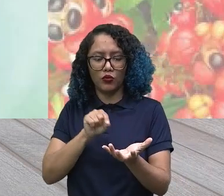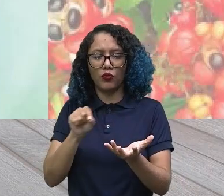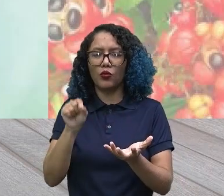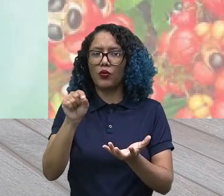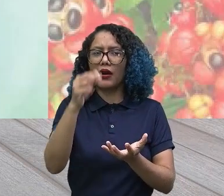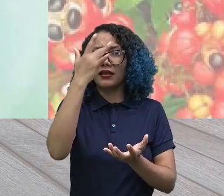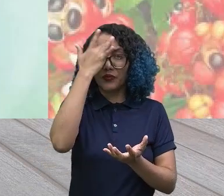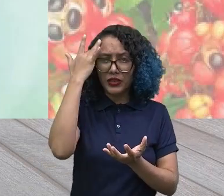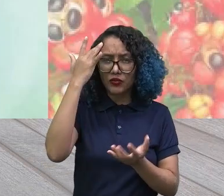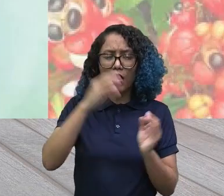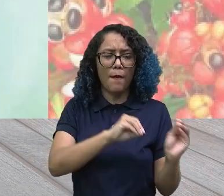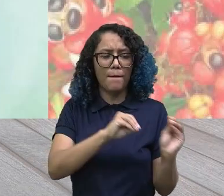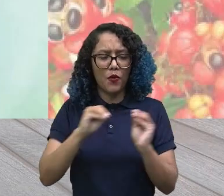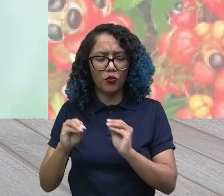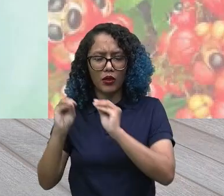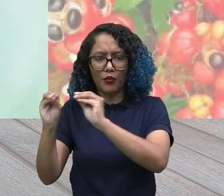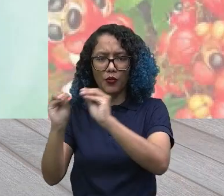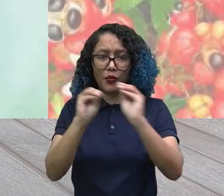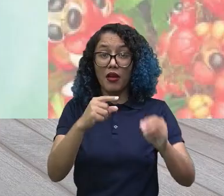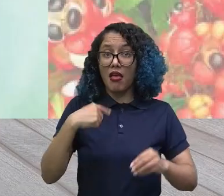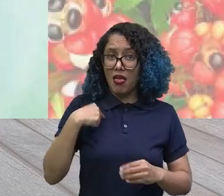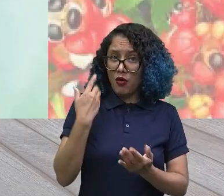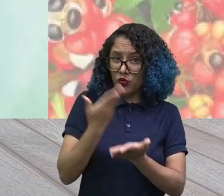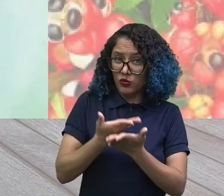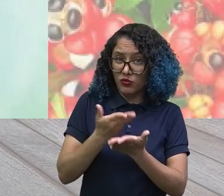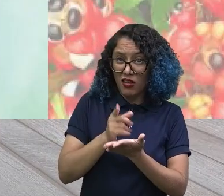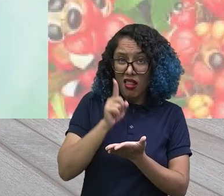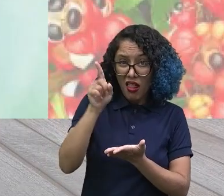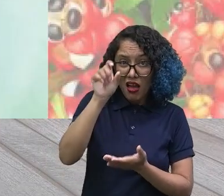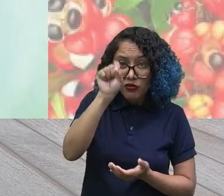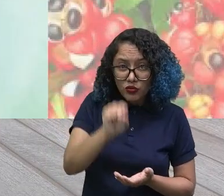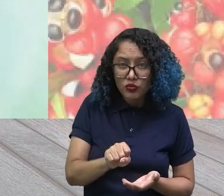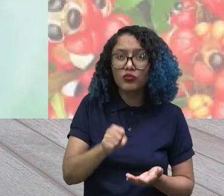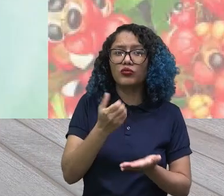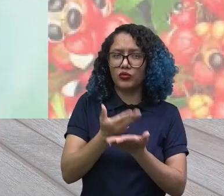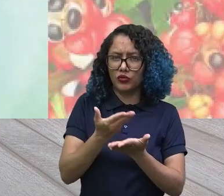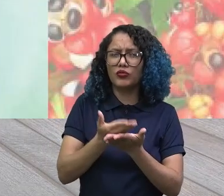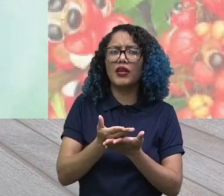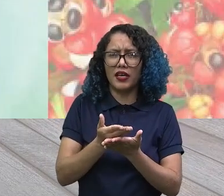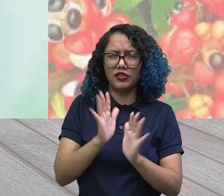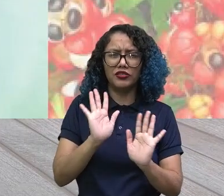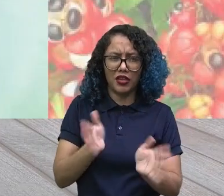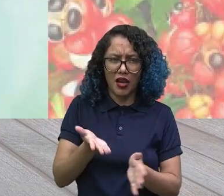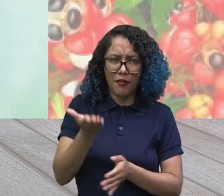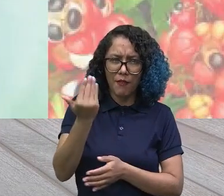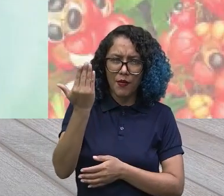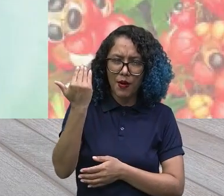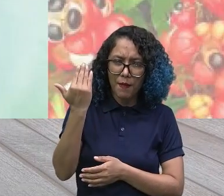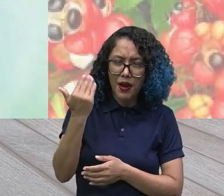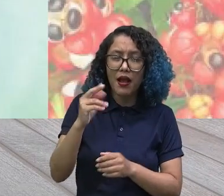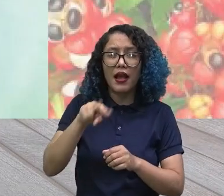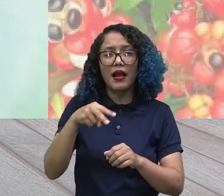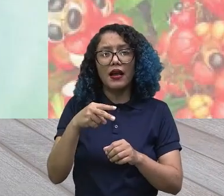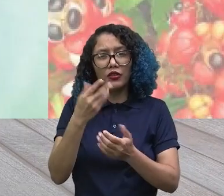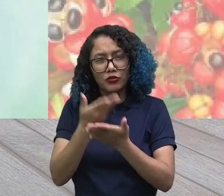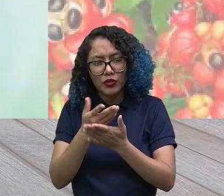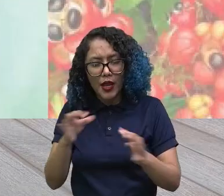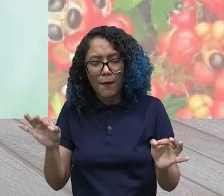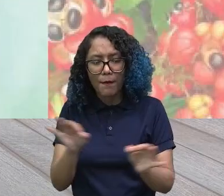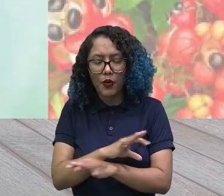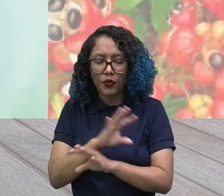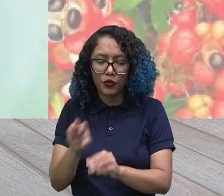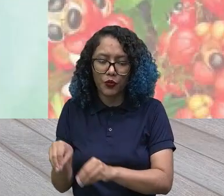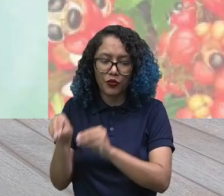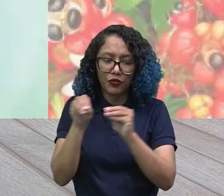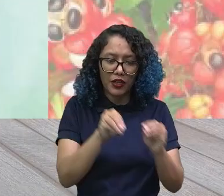lado para outro. Vamos, por exemplo, eu estudei lá no Sul, morei lá, né? Então passei tempo lá estudando, depois voltei para cá, outras pessoas de lá vêm